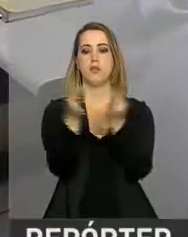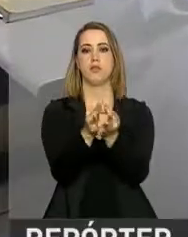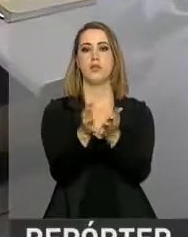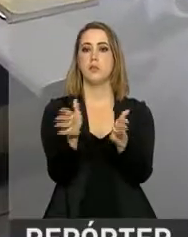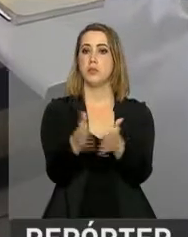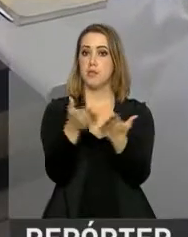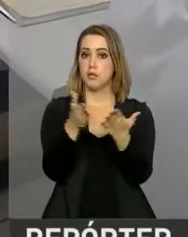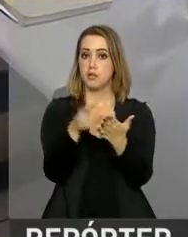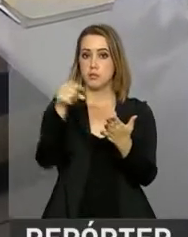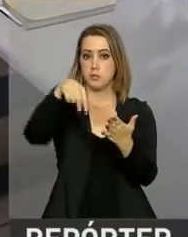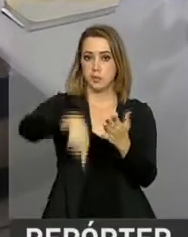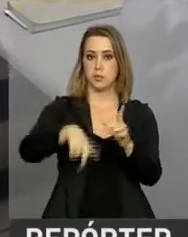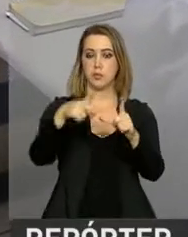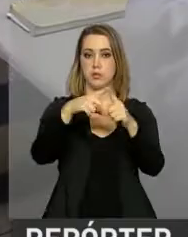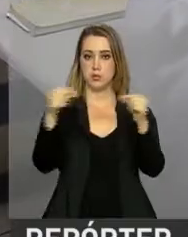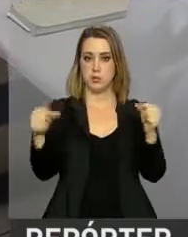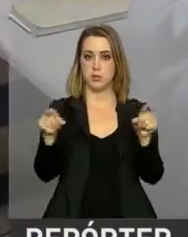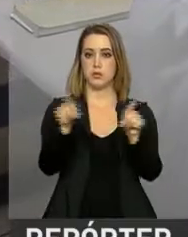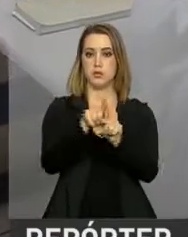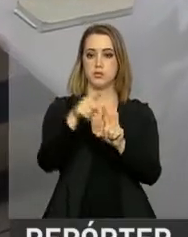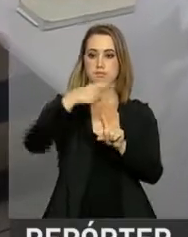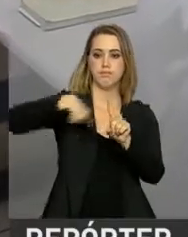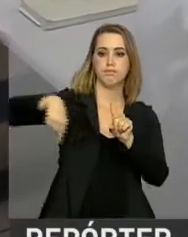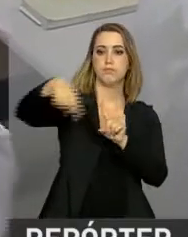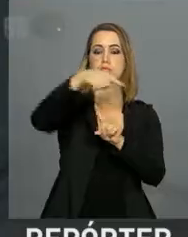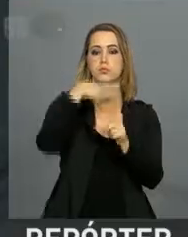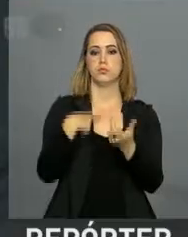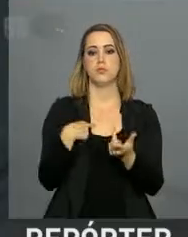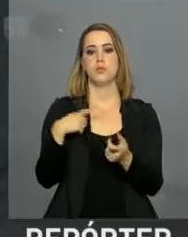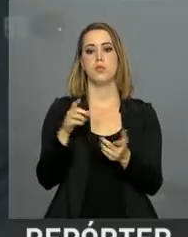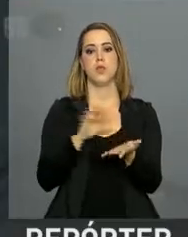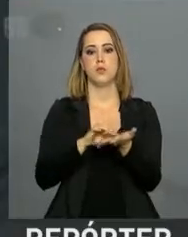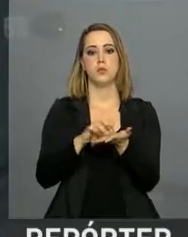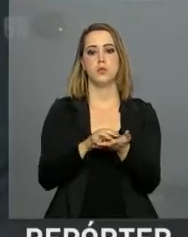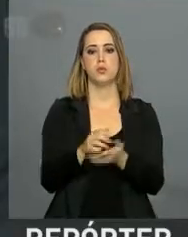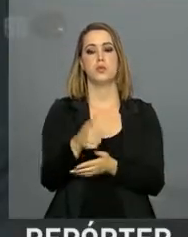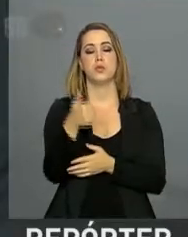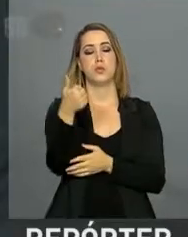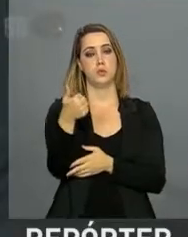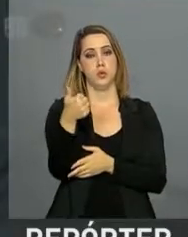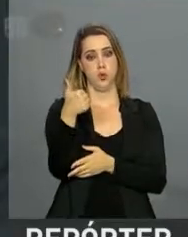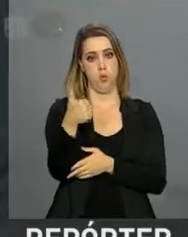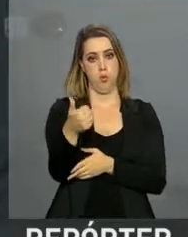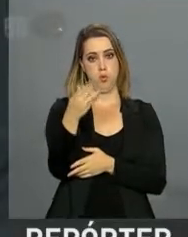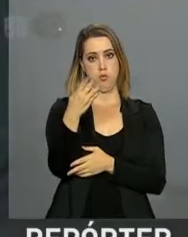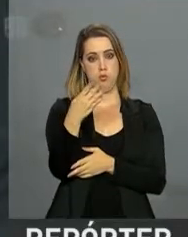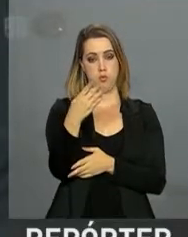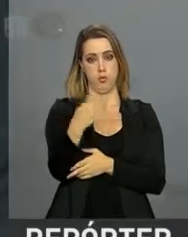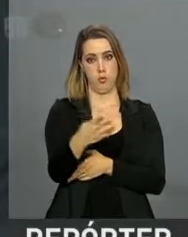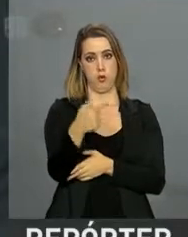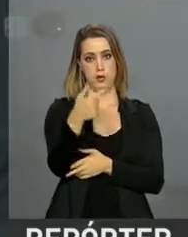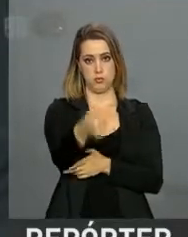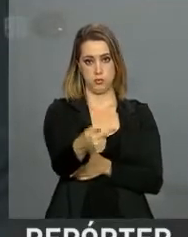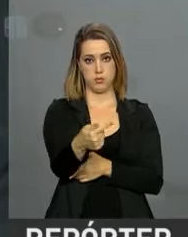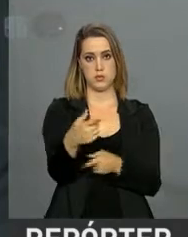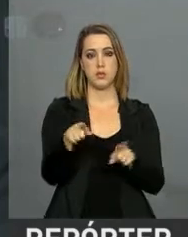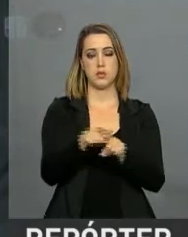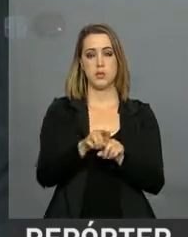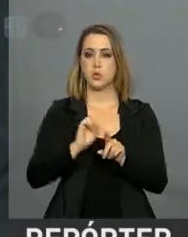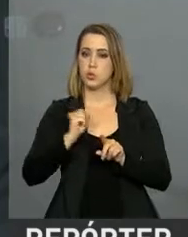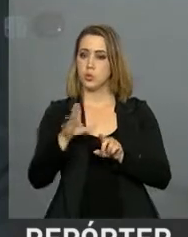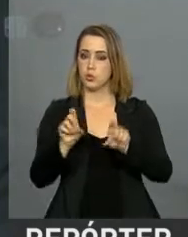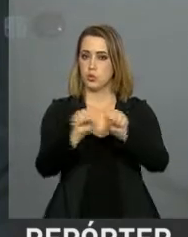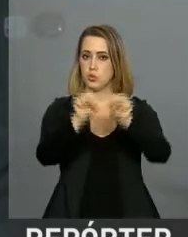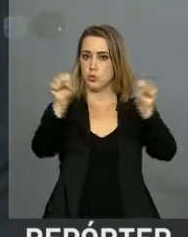entorno. Para receber o equipamento, é preciso fazer agendamento. Após ligar no 147 ou acessar o nosso site